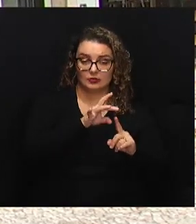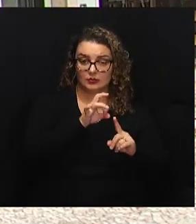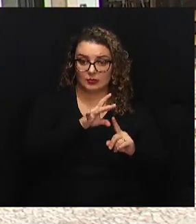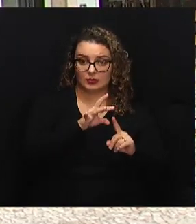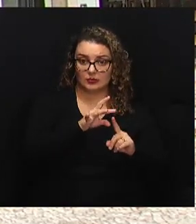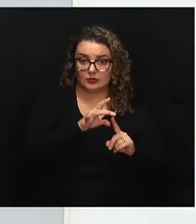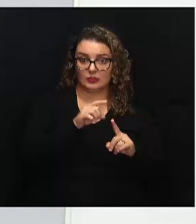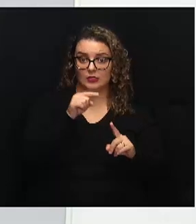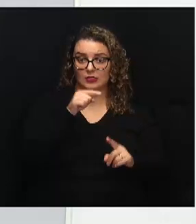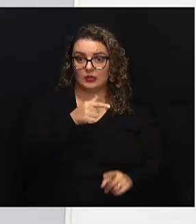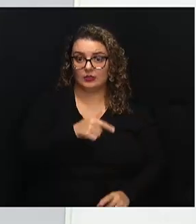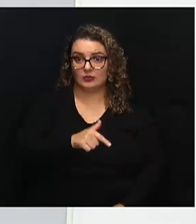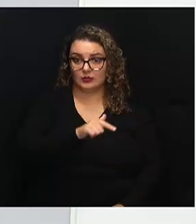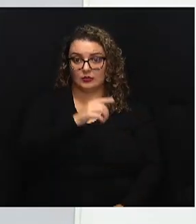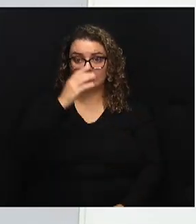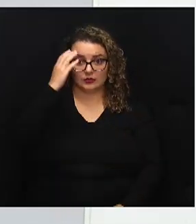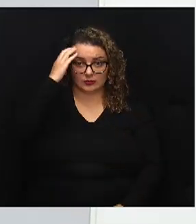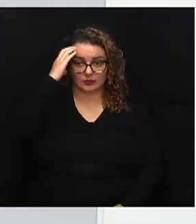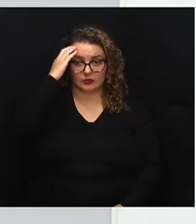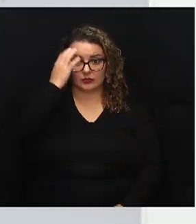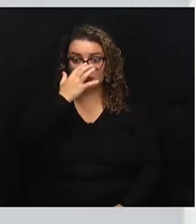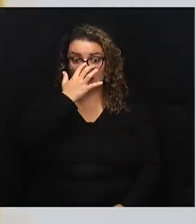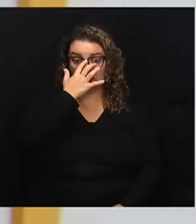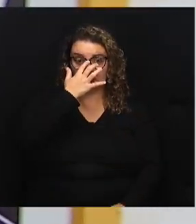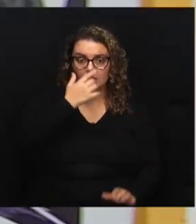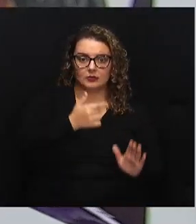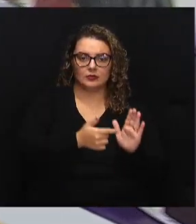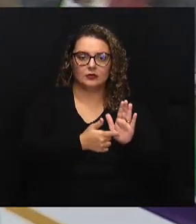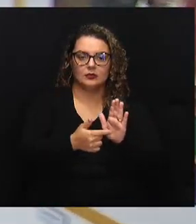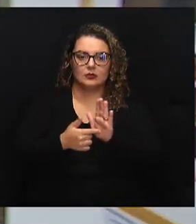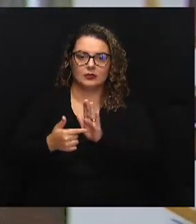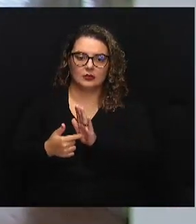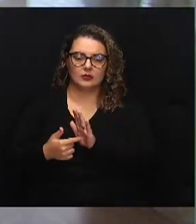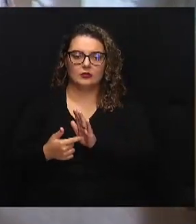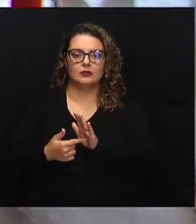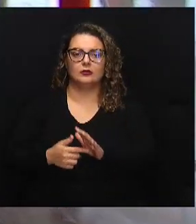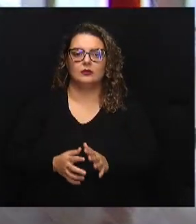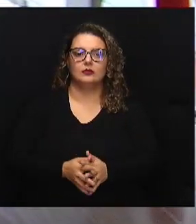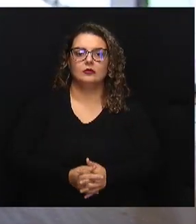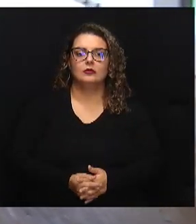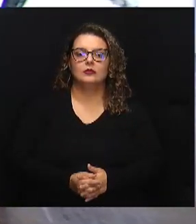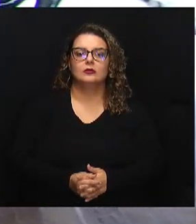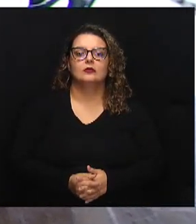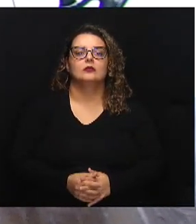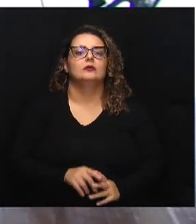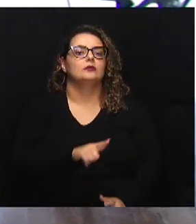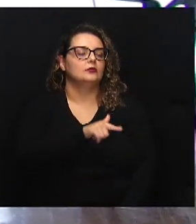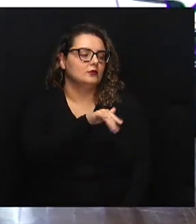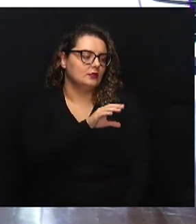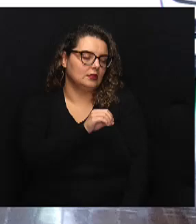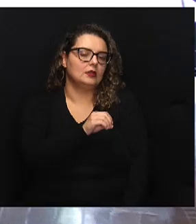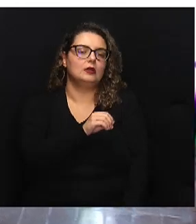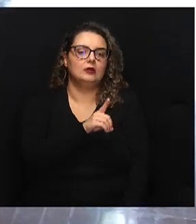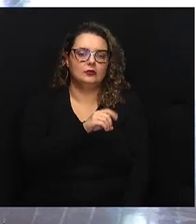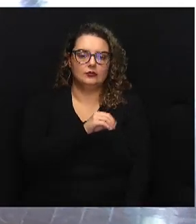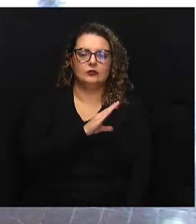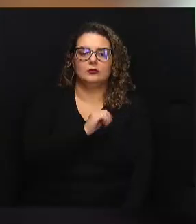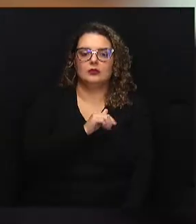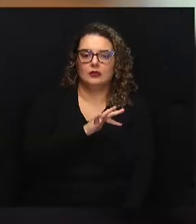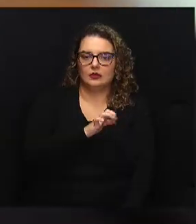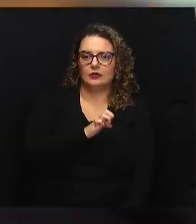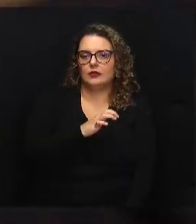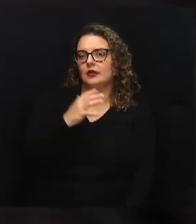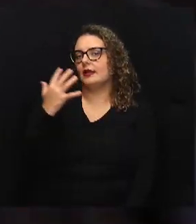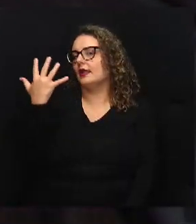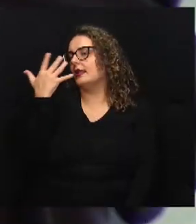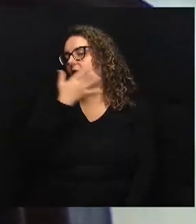no Tacoral, uma exposição, fica ali no Lago do Café. No Lago do Café, que é